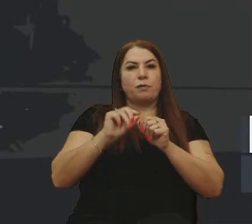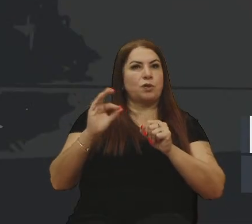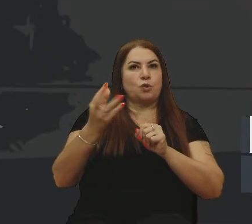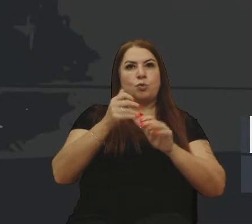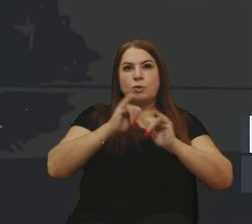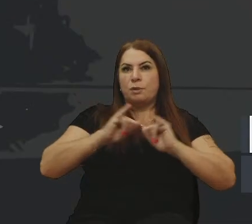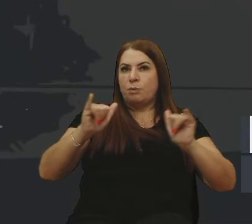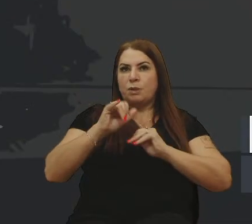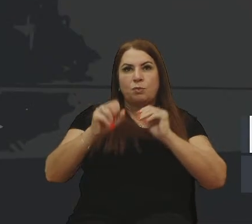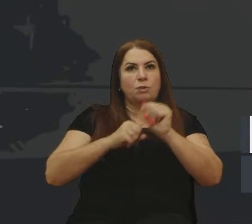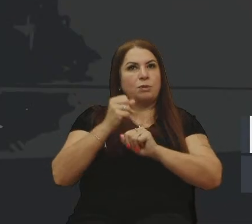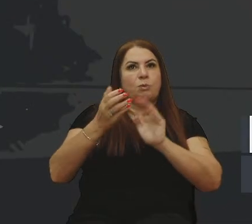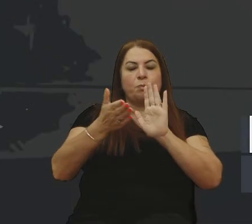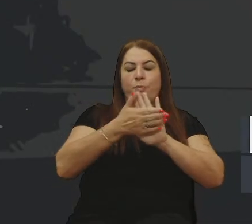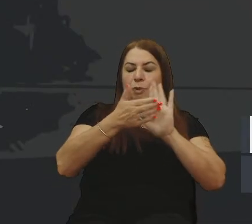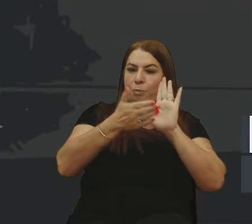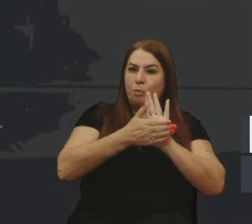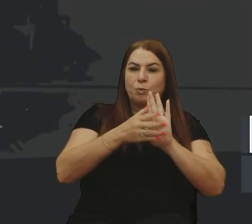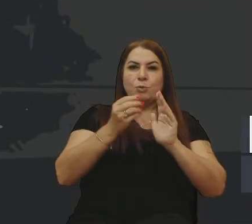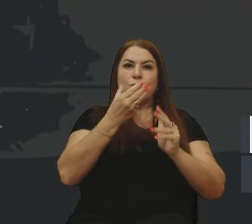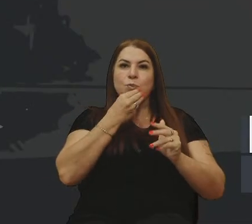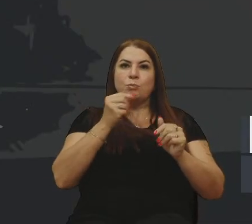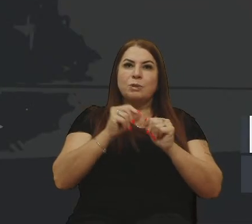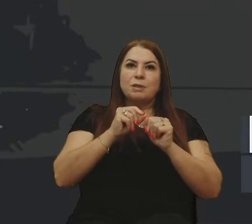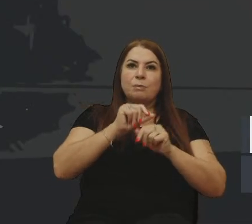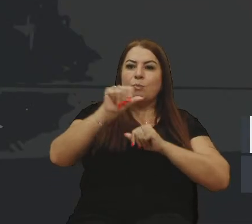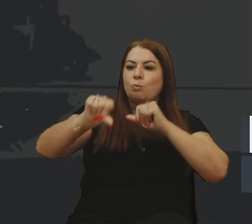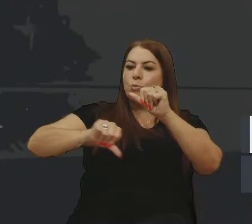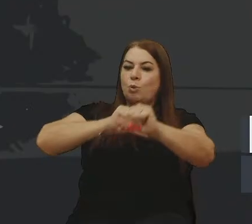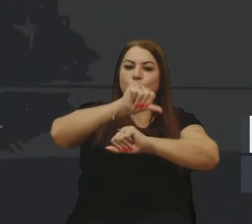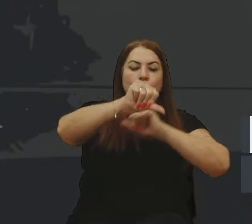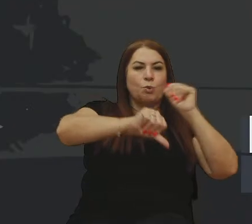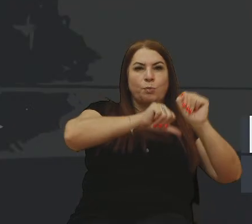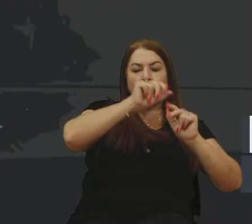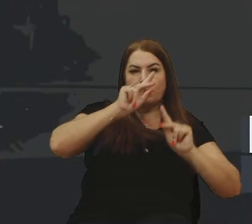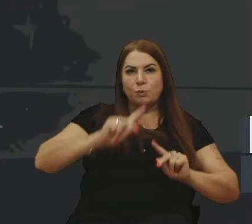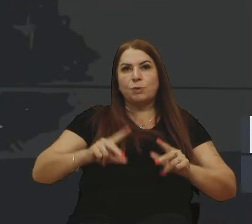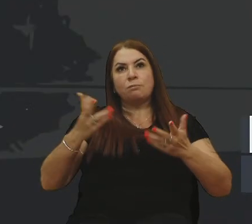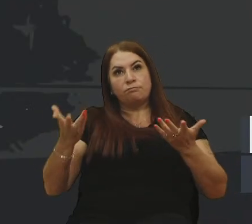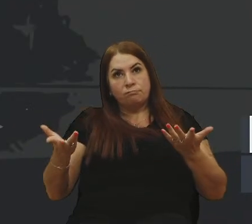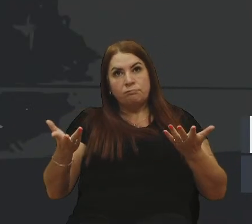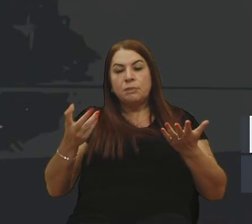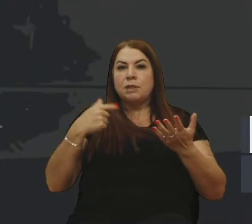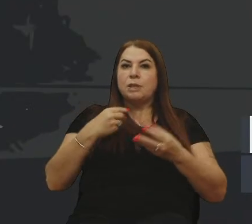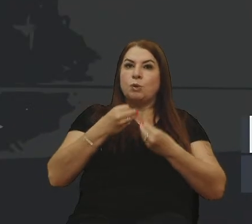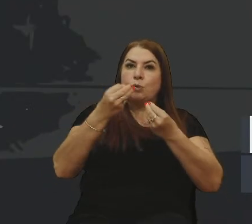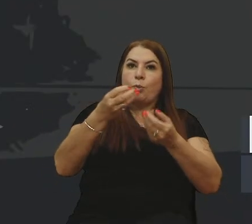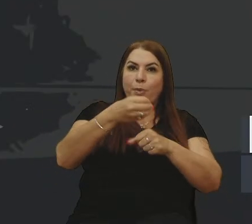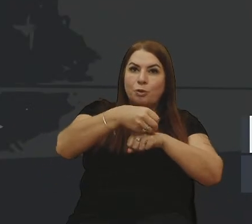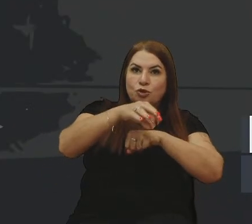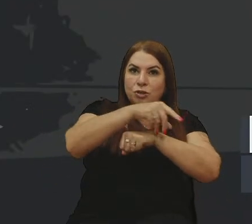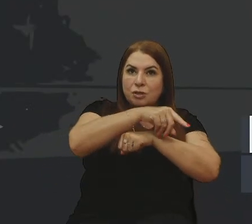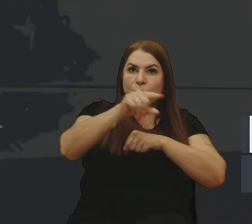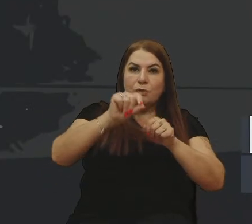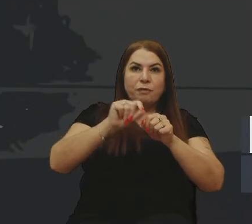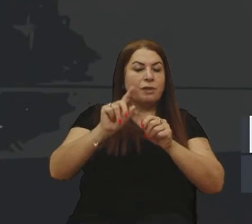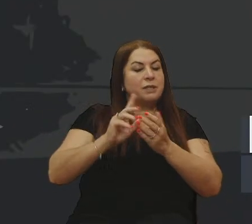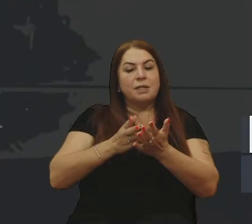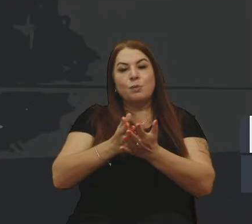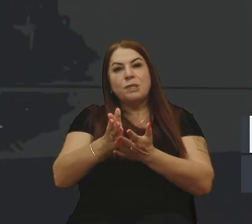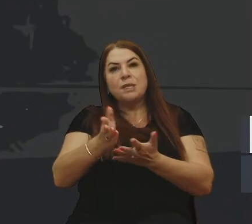no ano que eu propus para ele, o cara teve uma alta rotatividade de pessoas, entendeu? Eu dou uma dica para ele de como operar, ele não